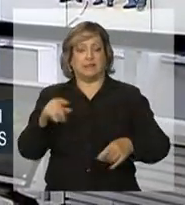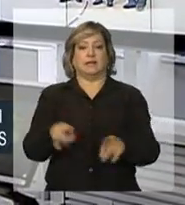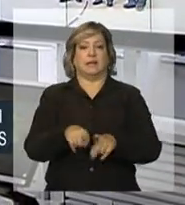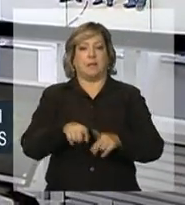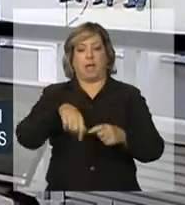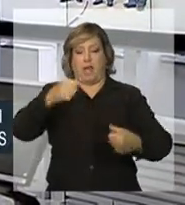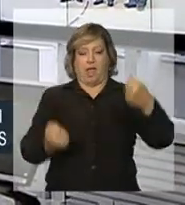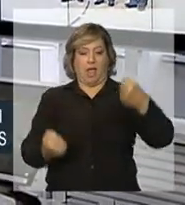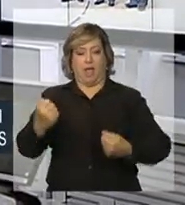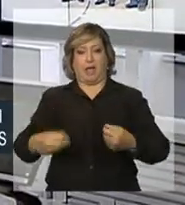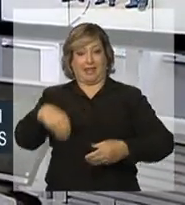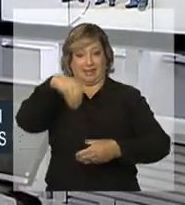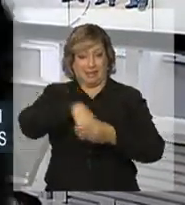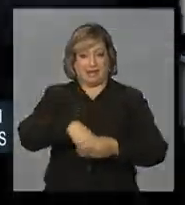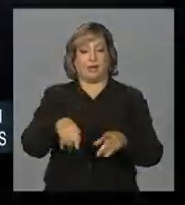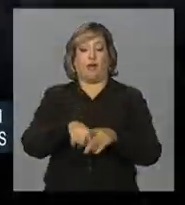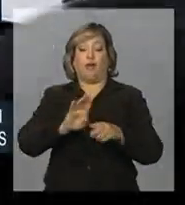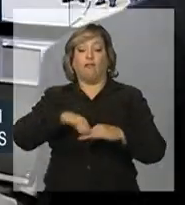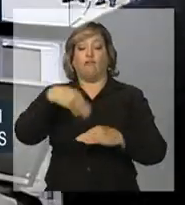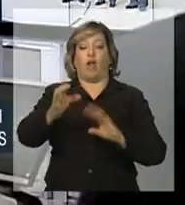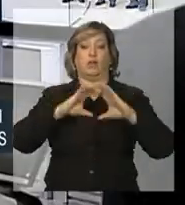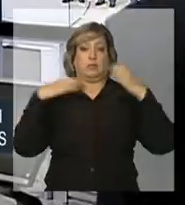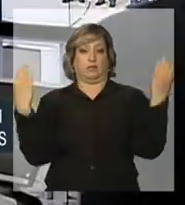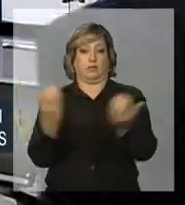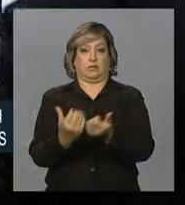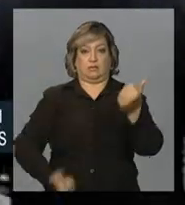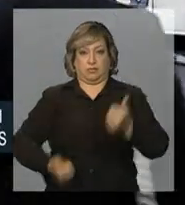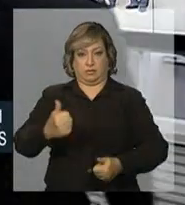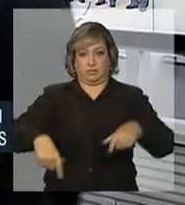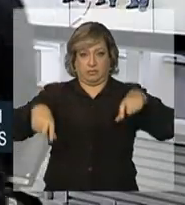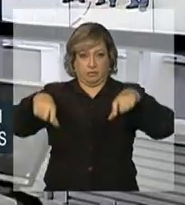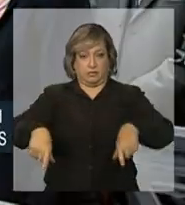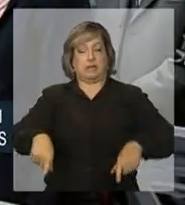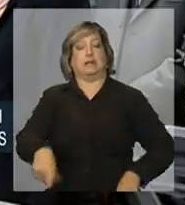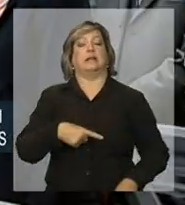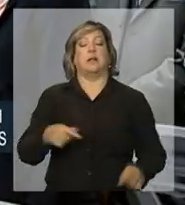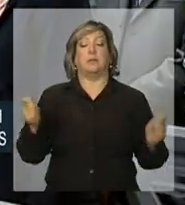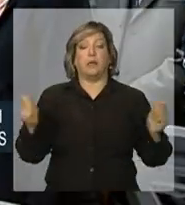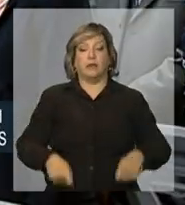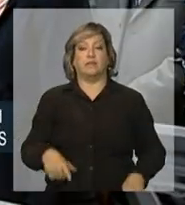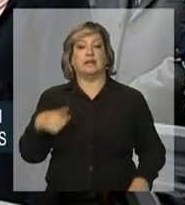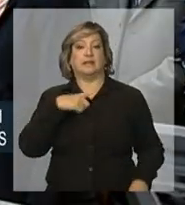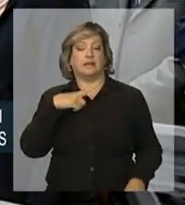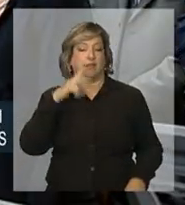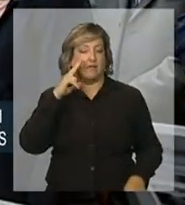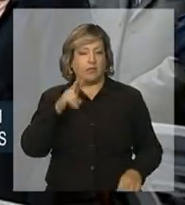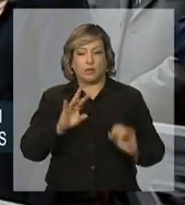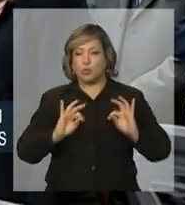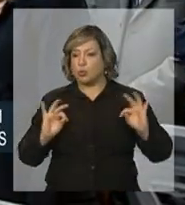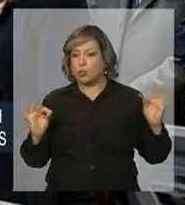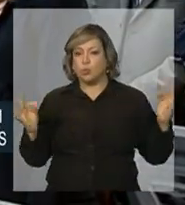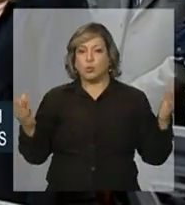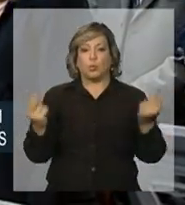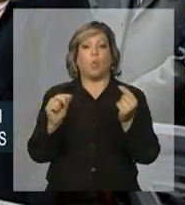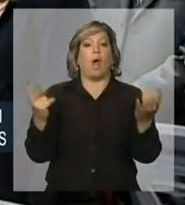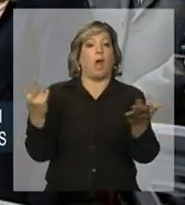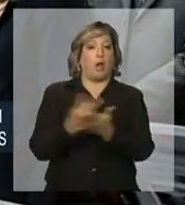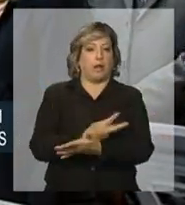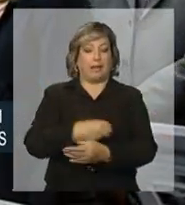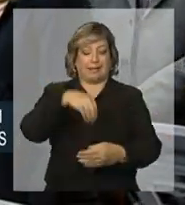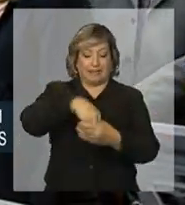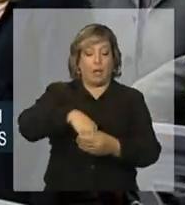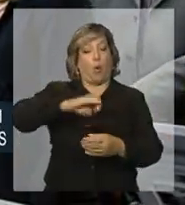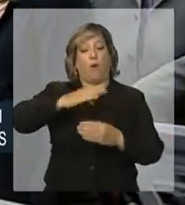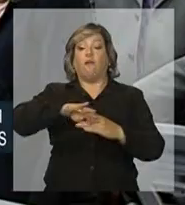viaturas, dentro e fora dos estádios. É possível ter uma visão completa do que ocorre